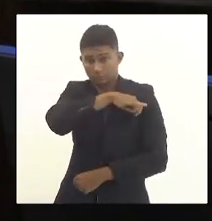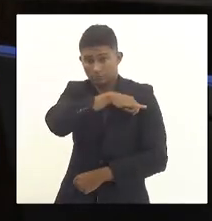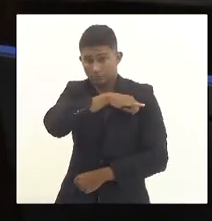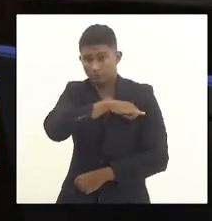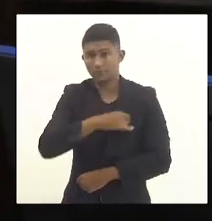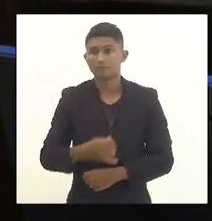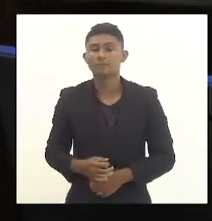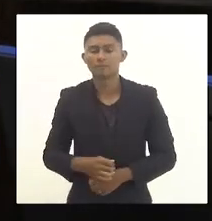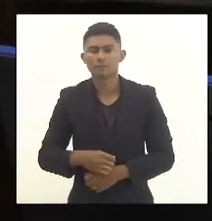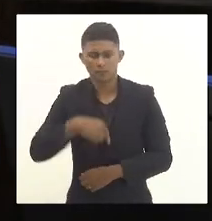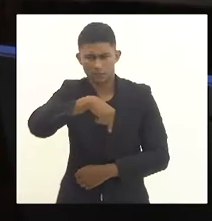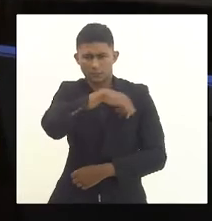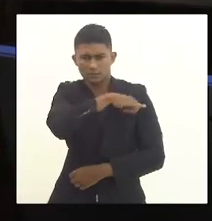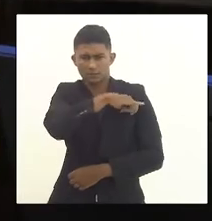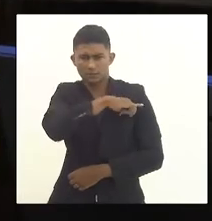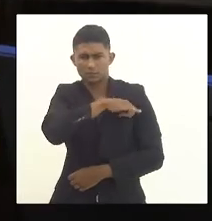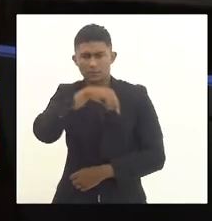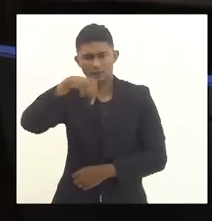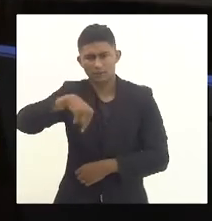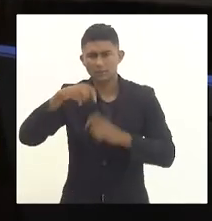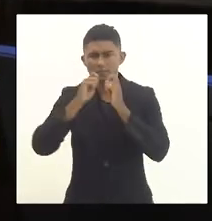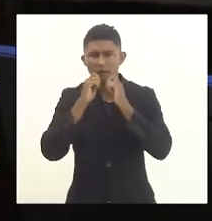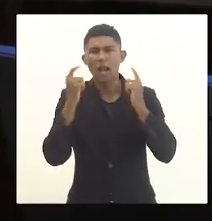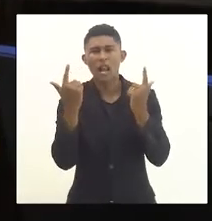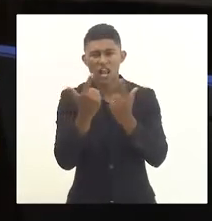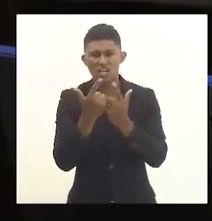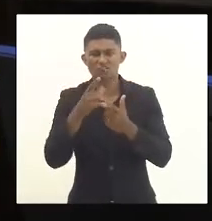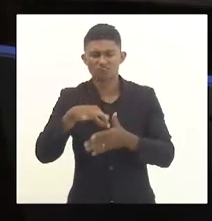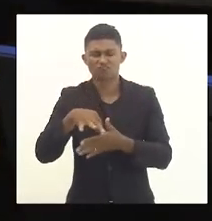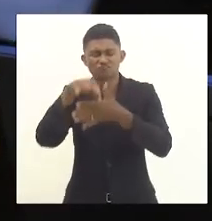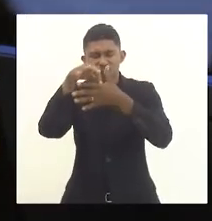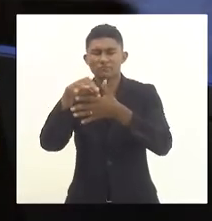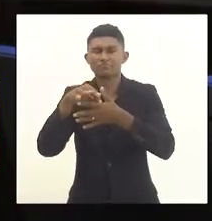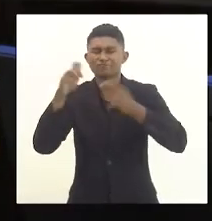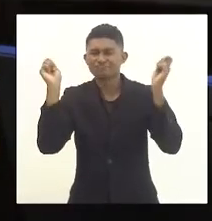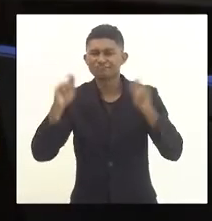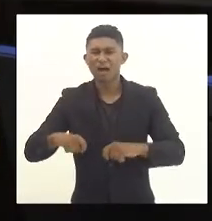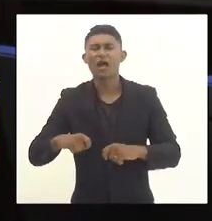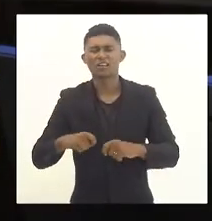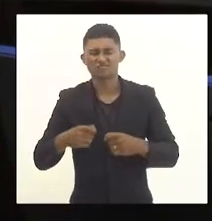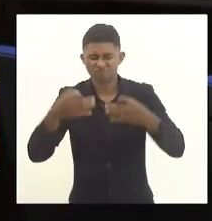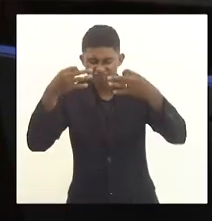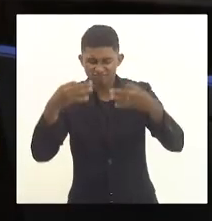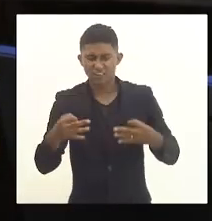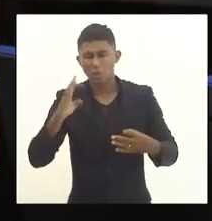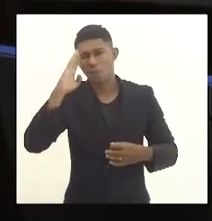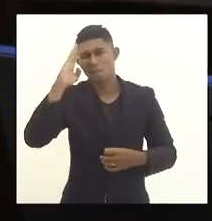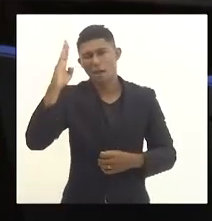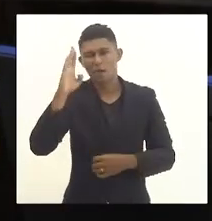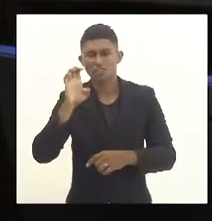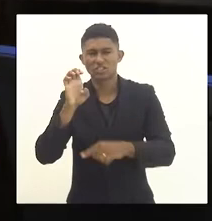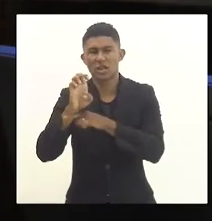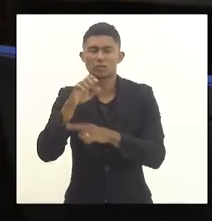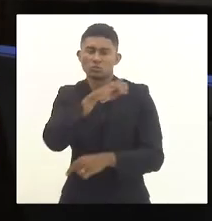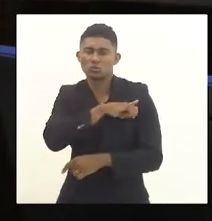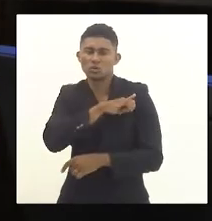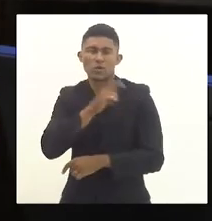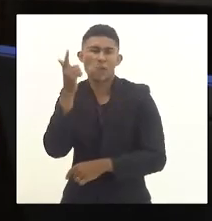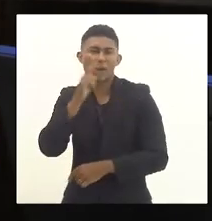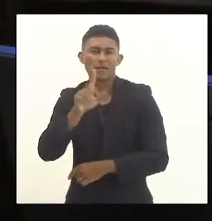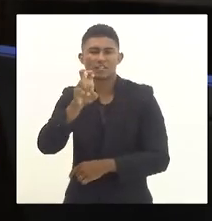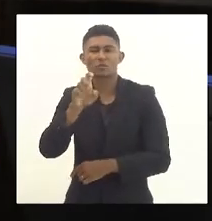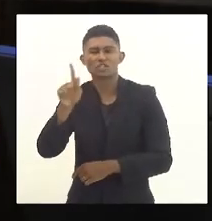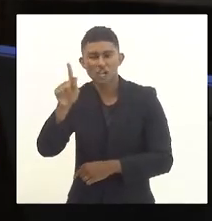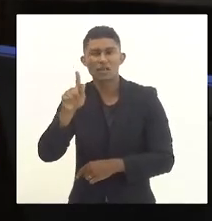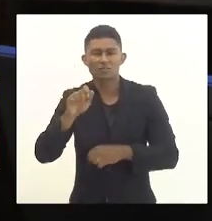deputado, com a sua liderança, com a liderança dessa casa, pode se tornar, obviamente, um pioneiro no processo de democratização do 5G. Muitos